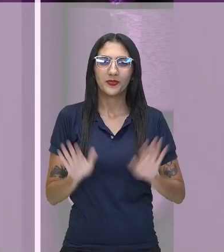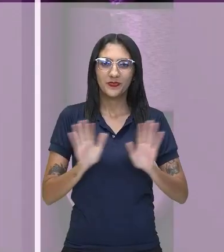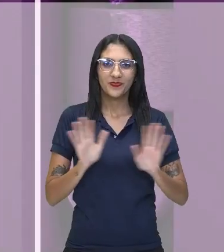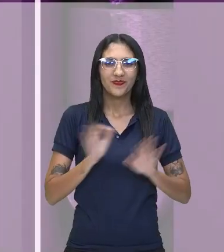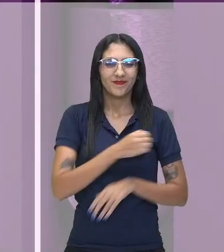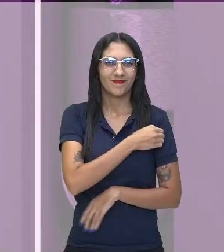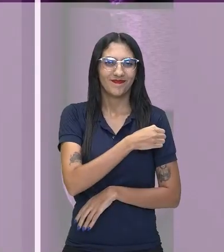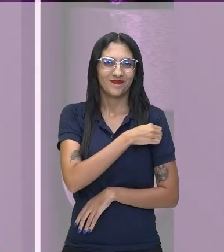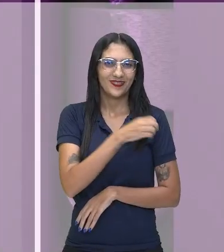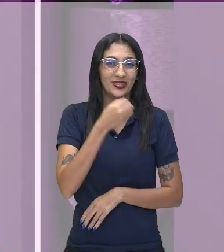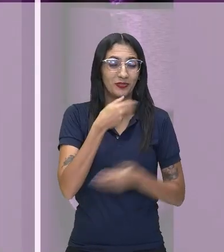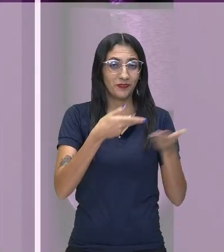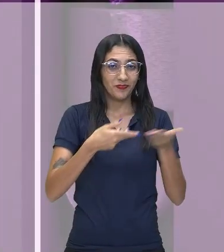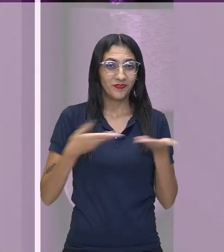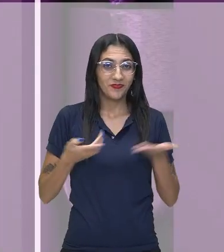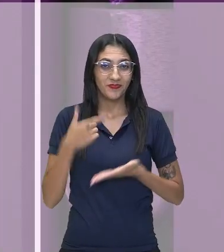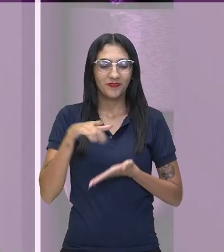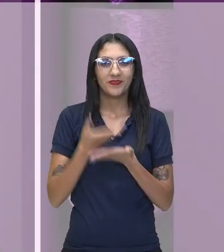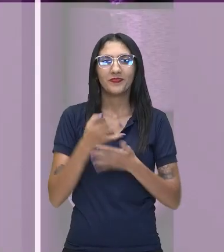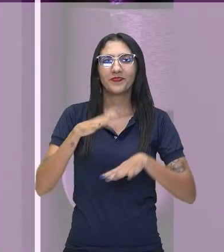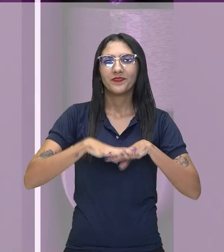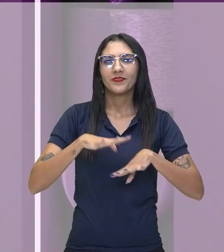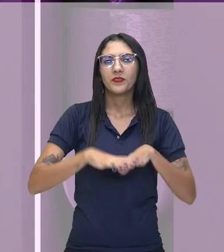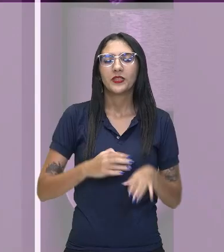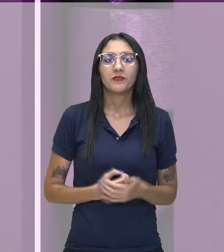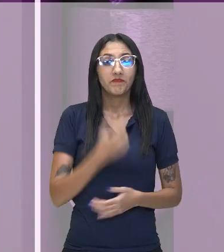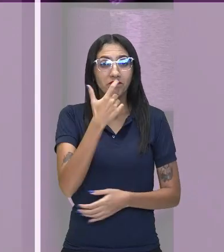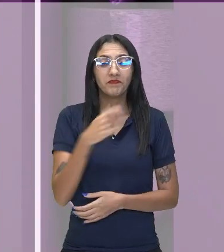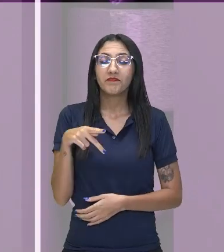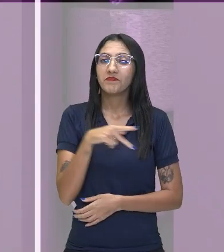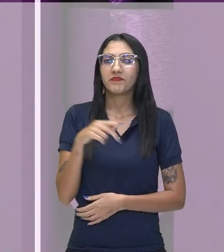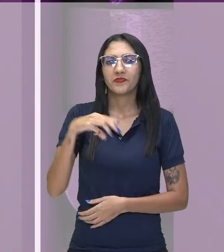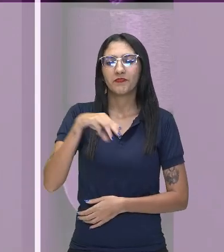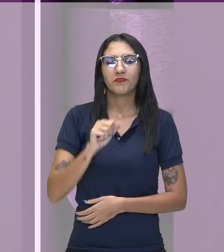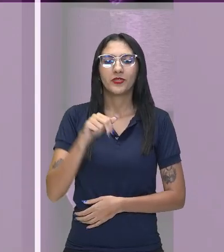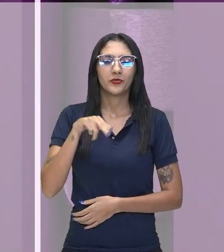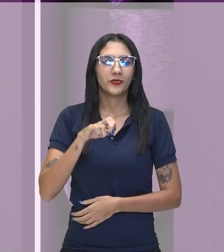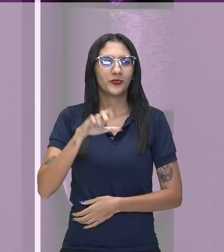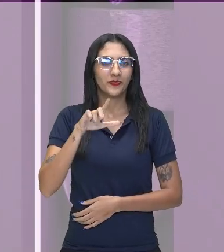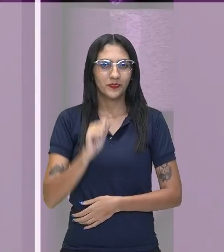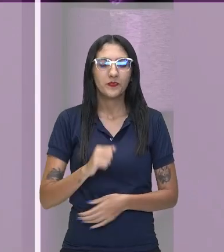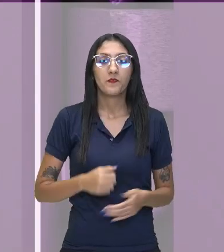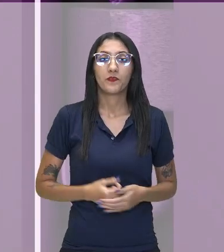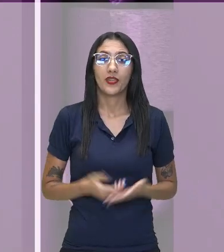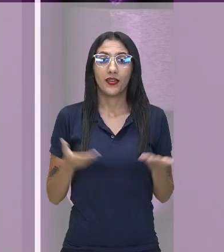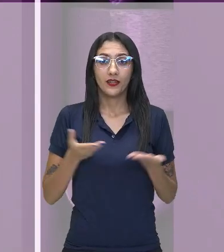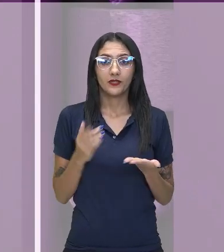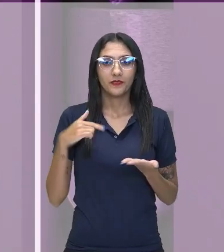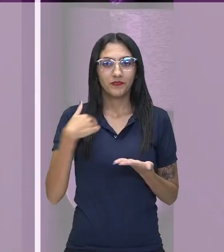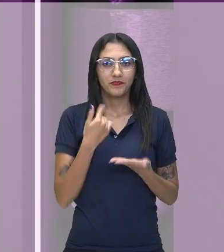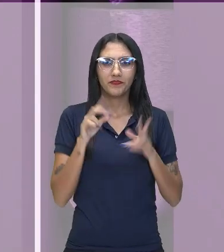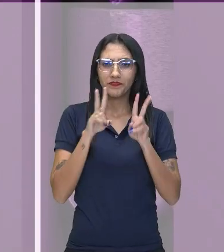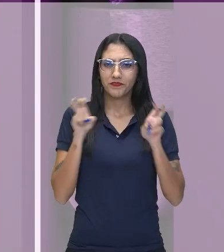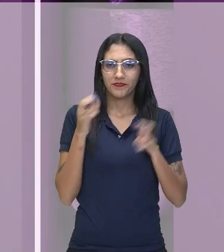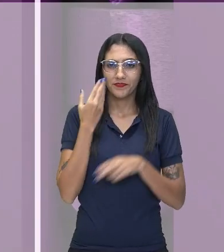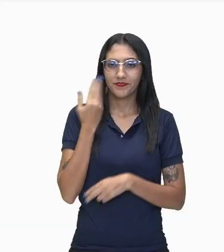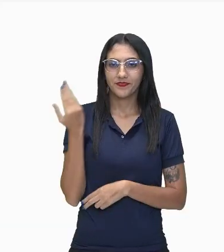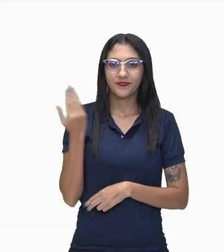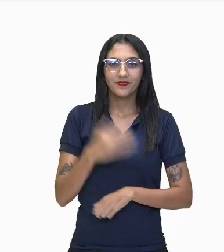todos, sejam bem-vindos à nossa aula de matemática. Eu sou a professora Manuela Franco e agora vamos ver o tema da nossa